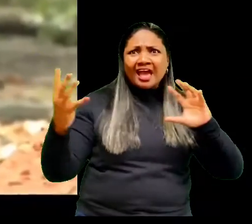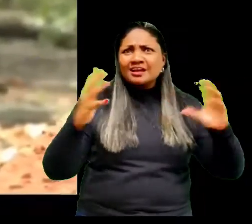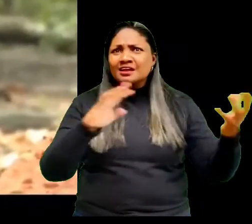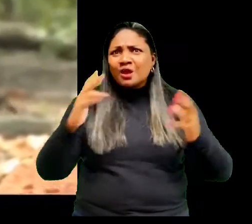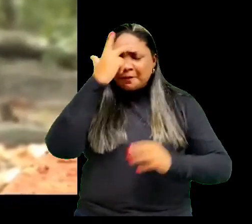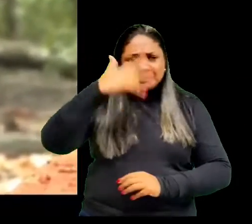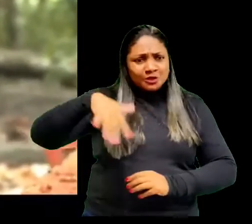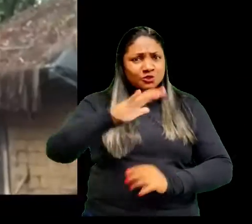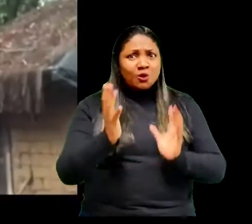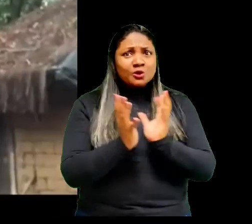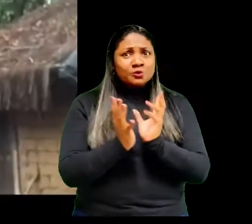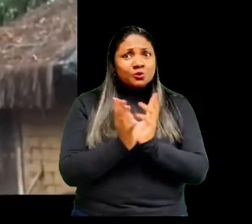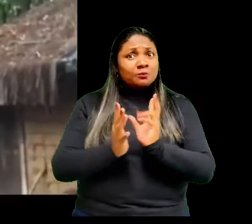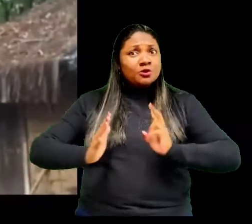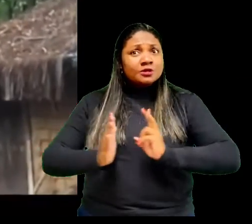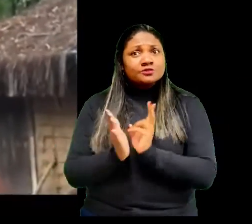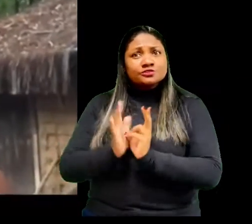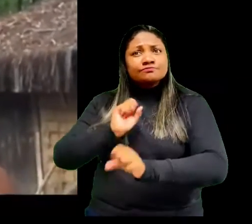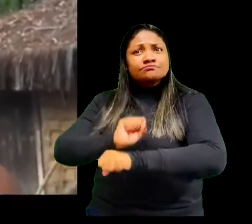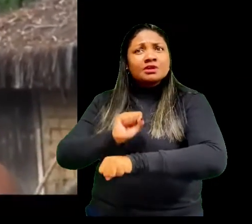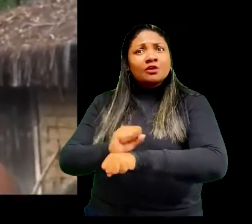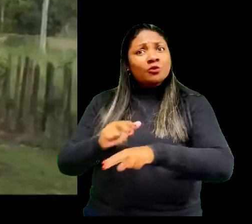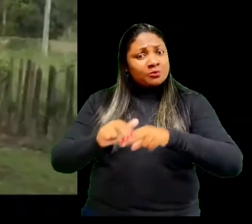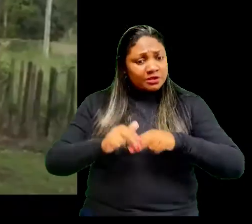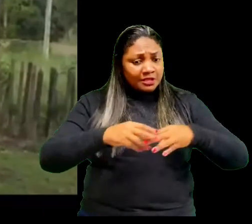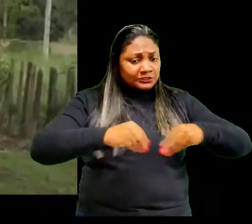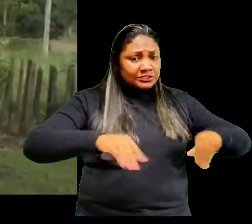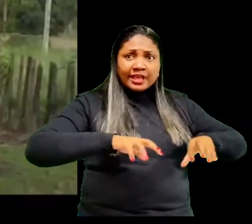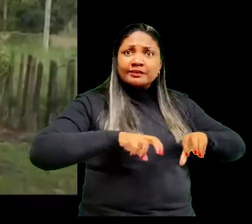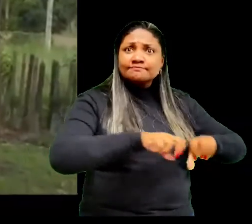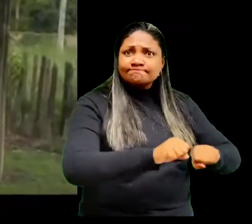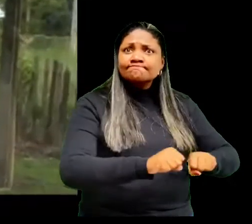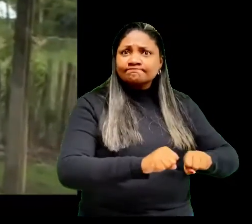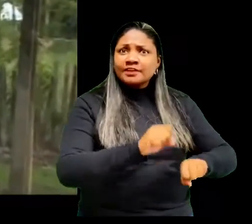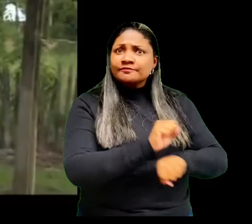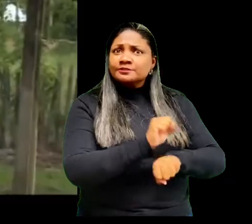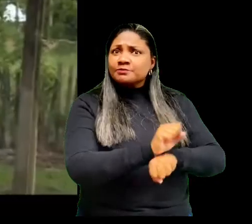pataxós aguardavam ações efetivas sobre a questão de suas terras ocupadas.